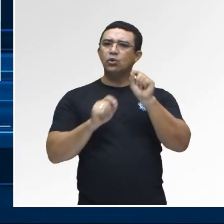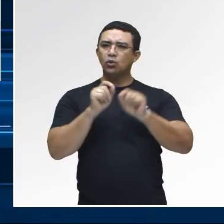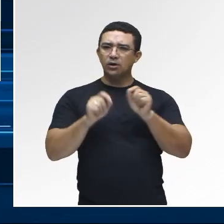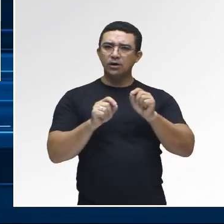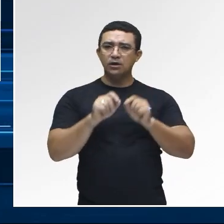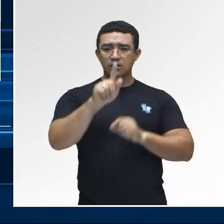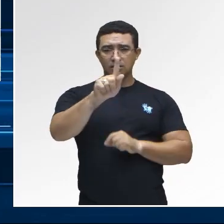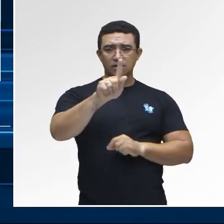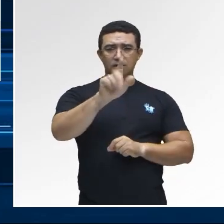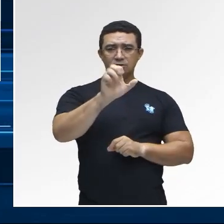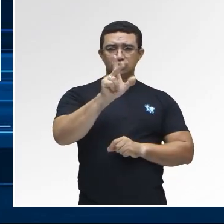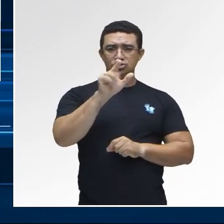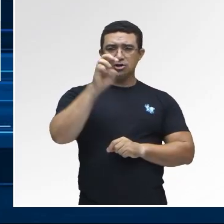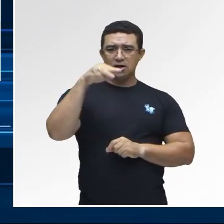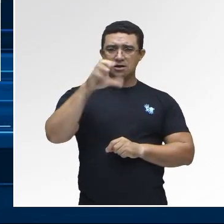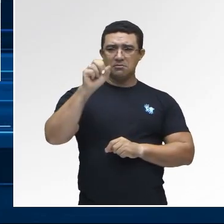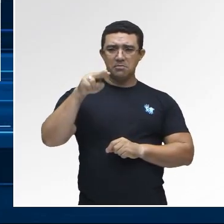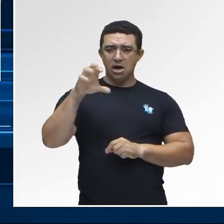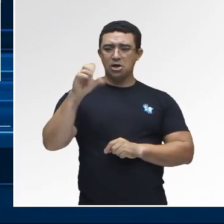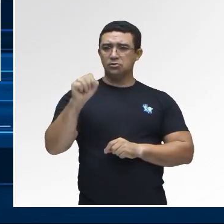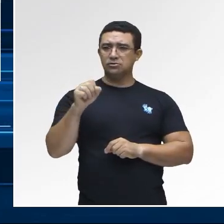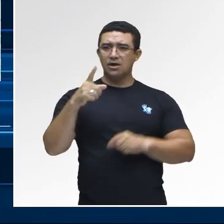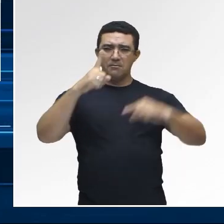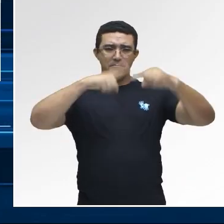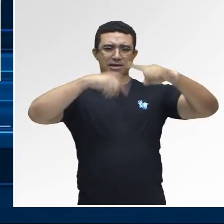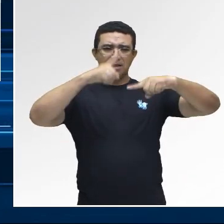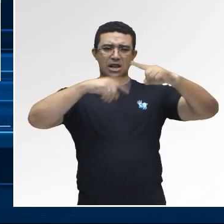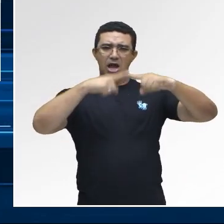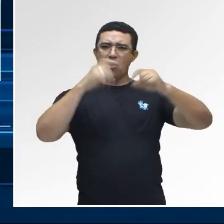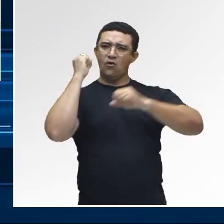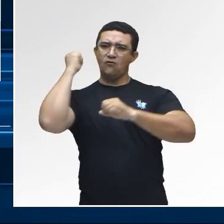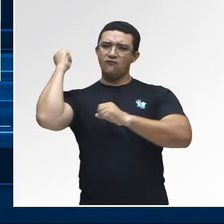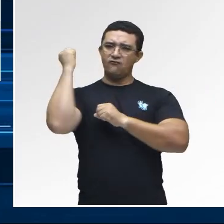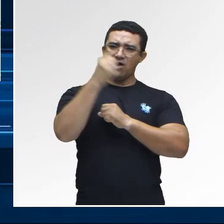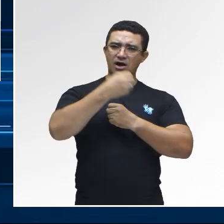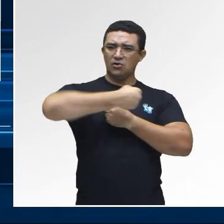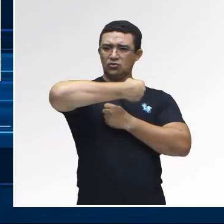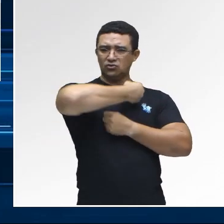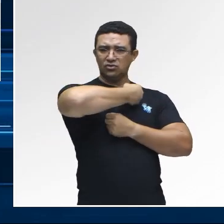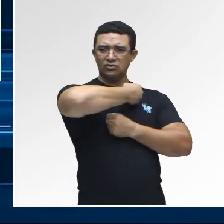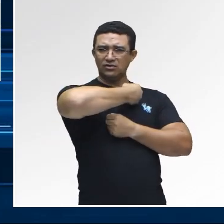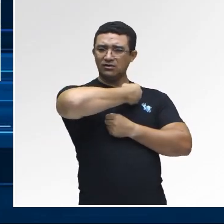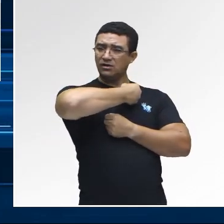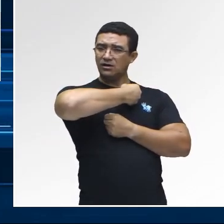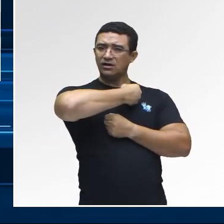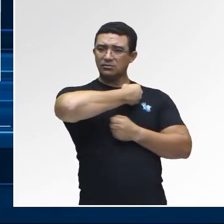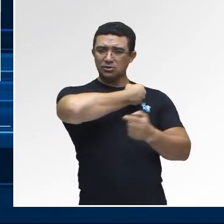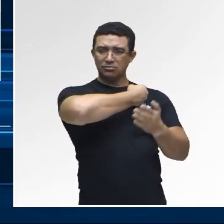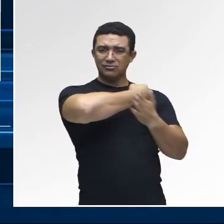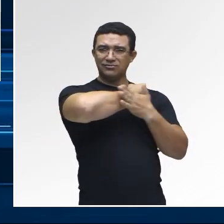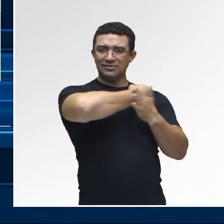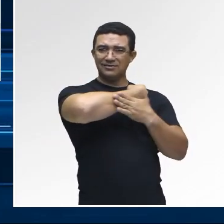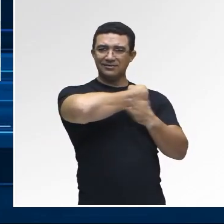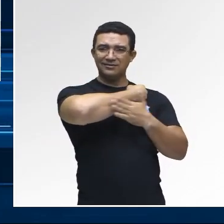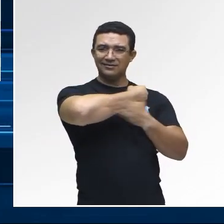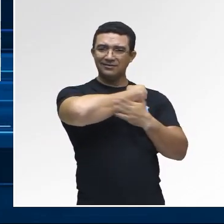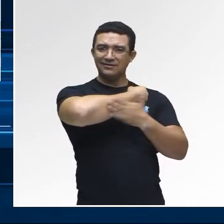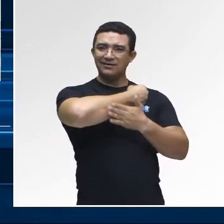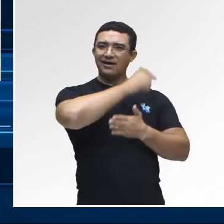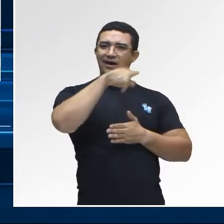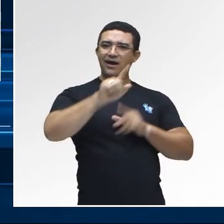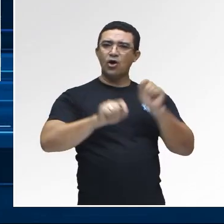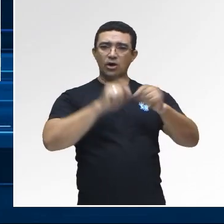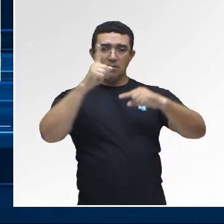tecnicamente perfeitas. E podem ver que não são propriamente de metais. O escudo aqui, ó, ele é